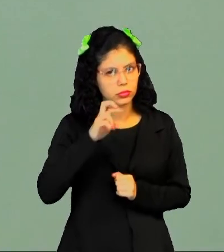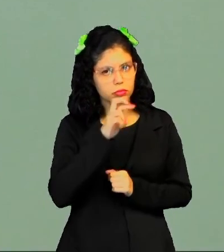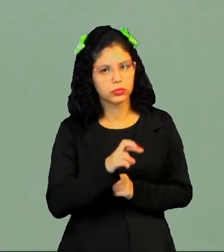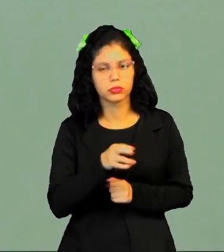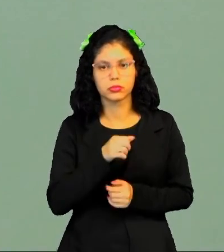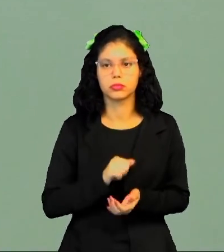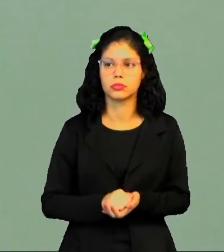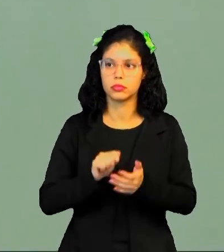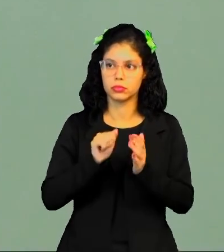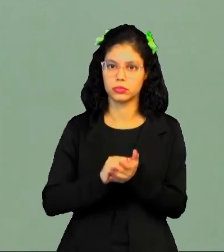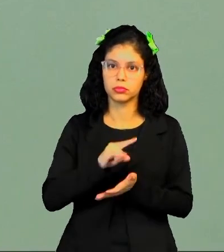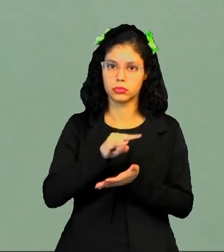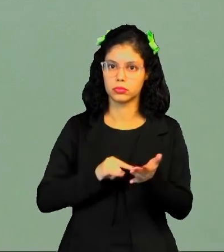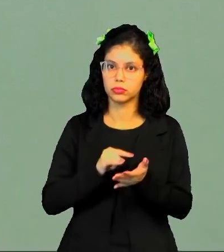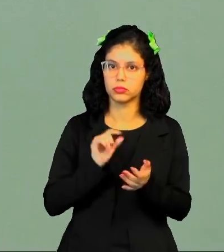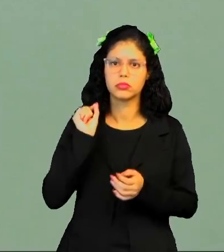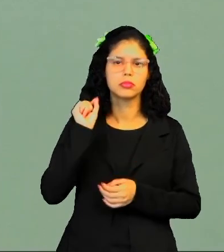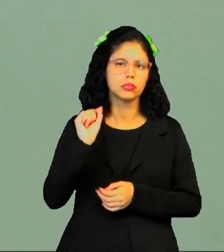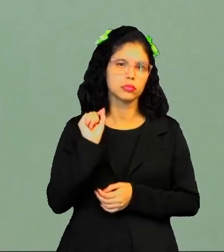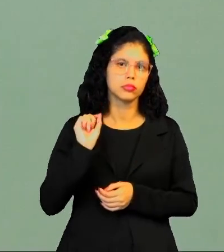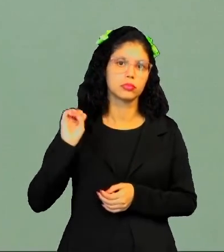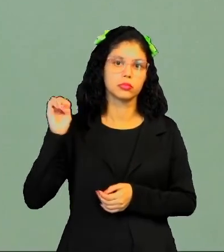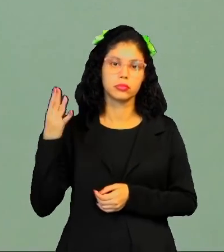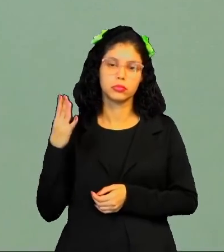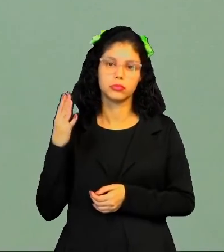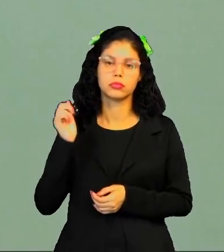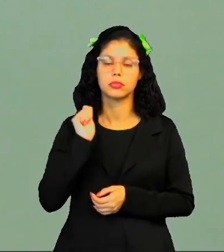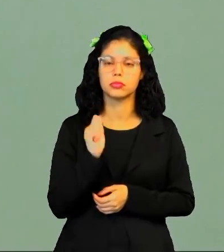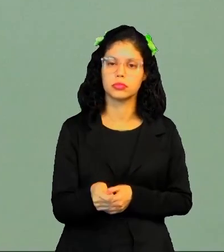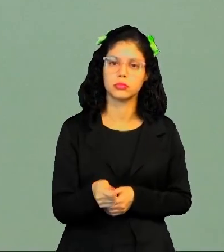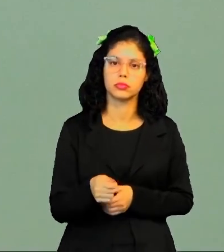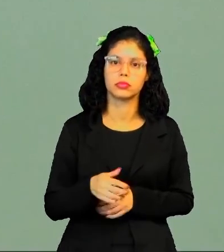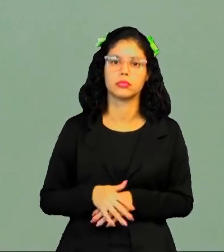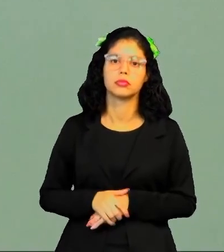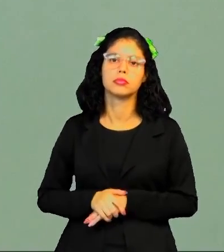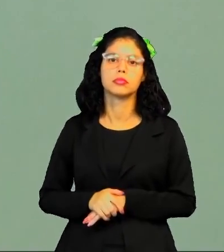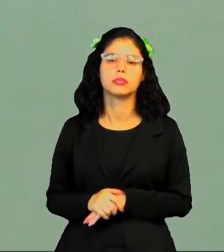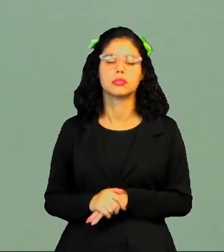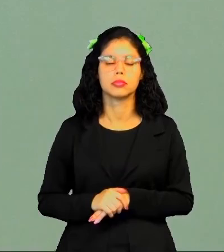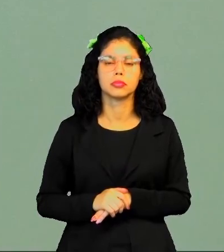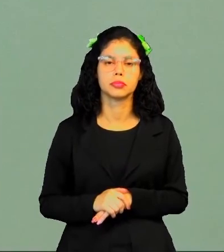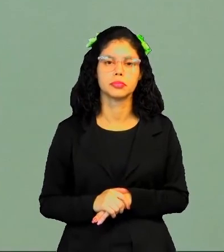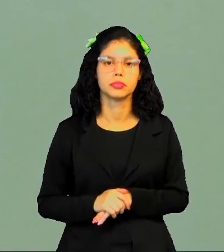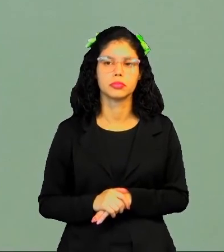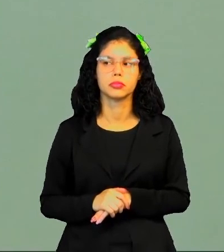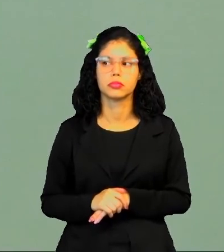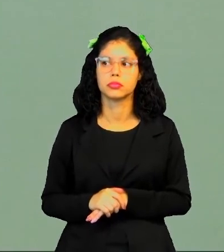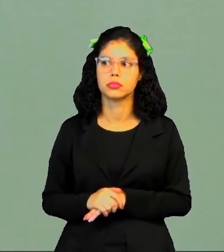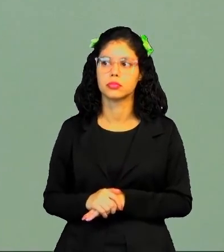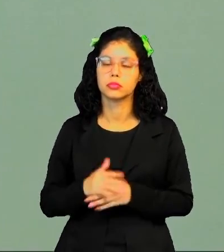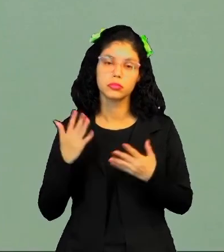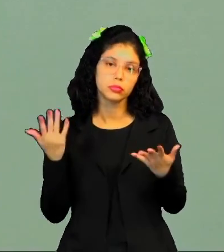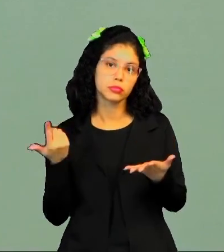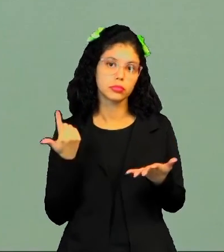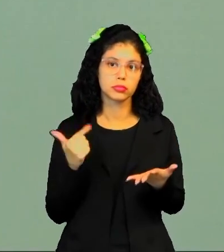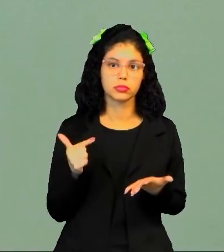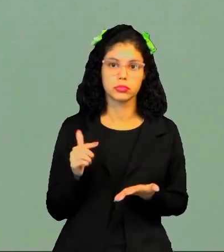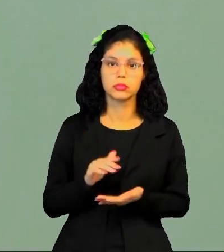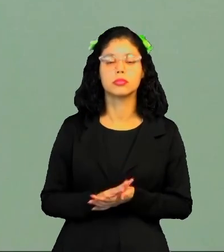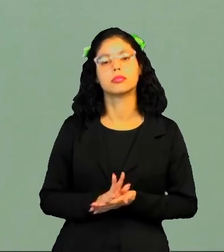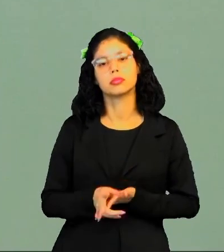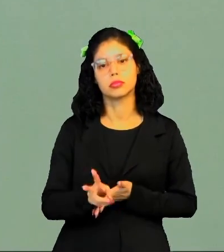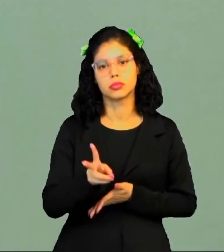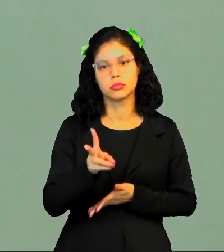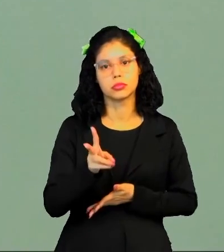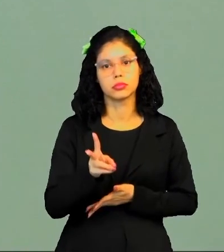os documentos do que acontecia no porão da ditadura militar. A lei da anistia, no entanto, né, ela